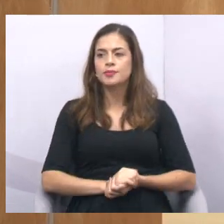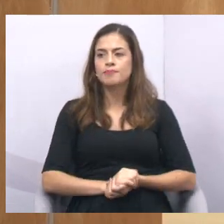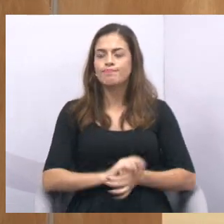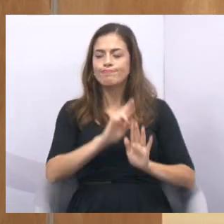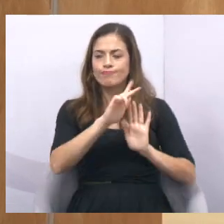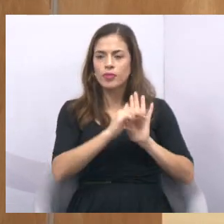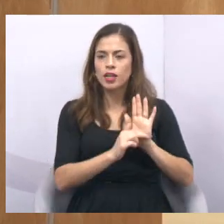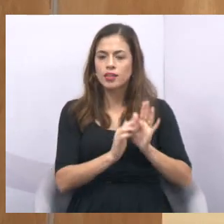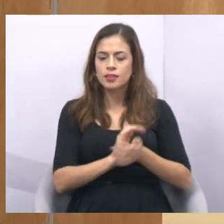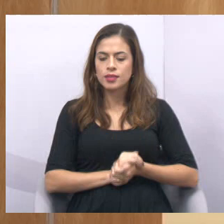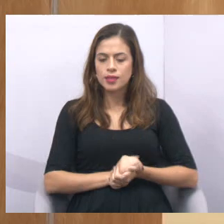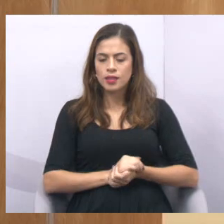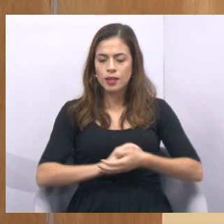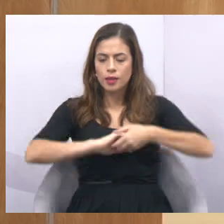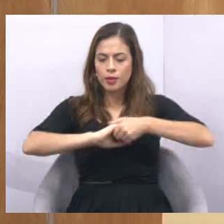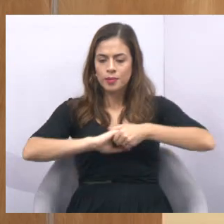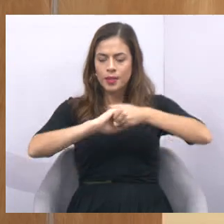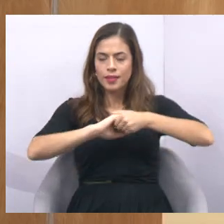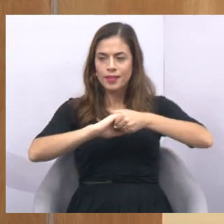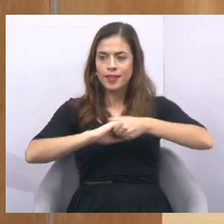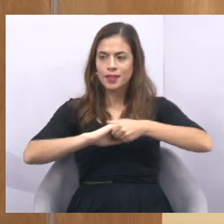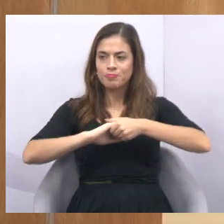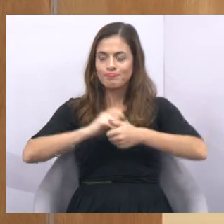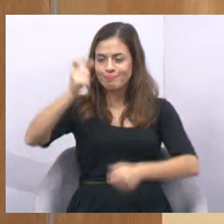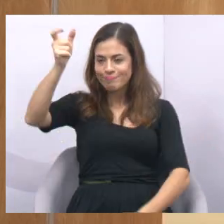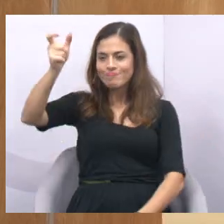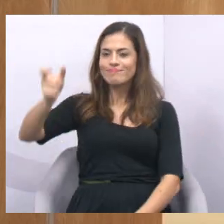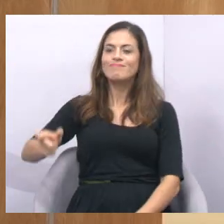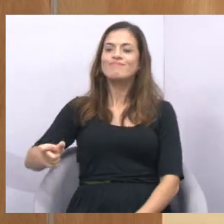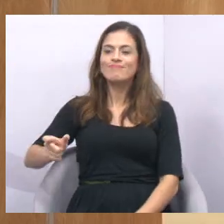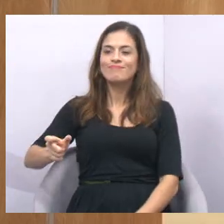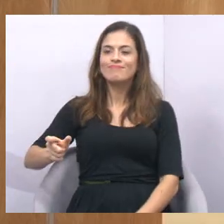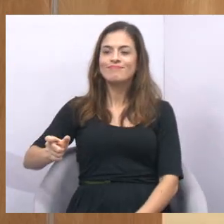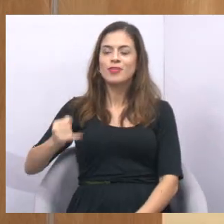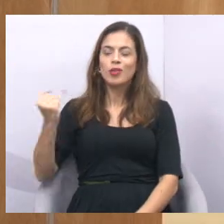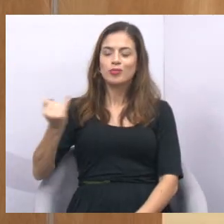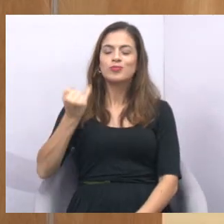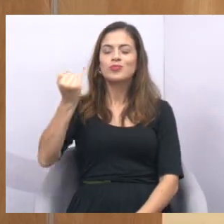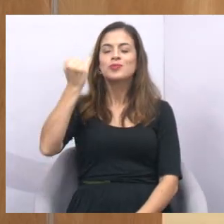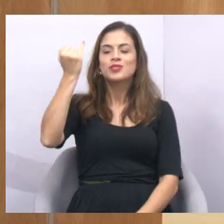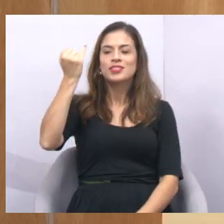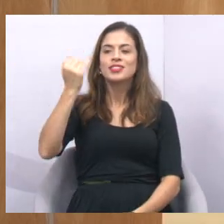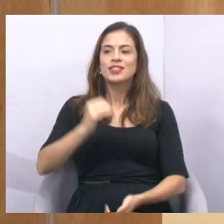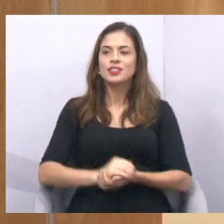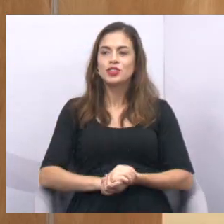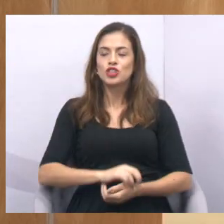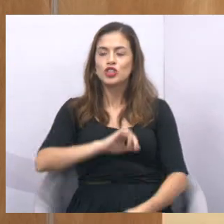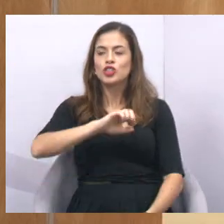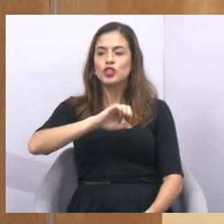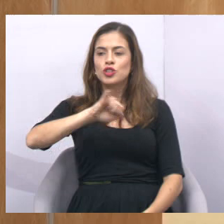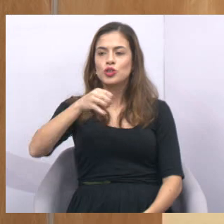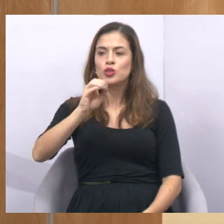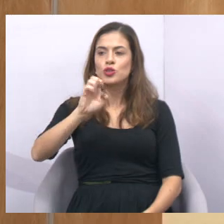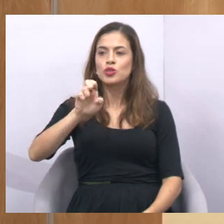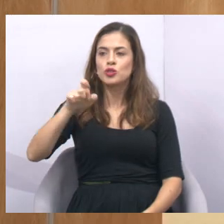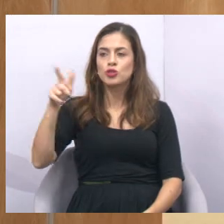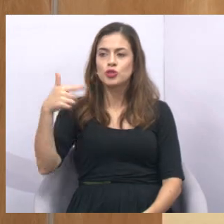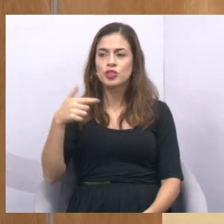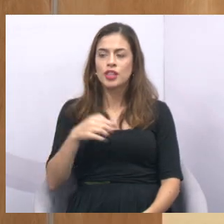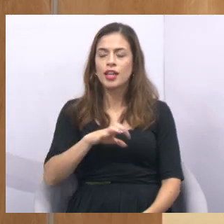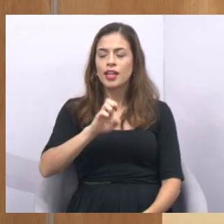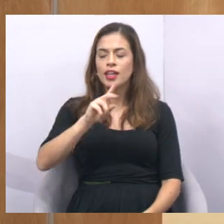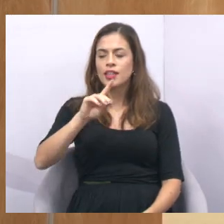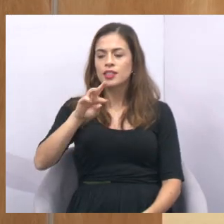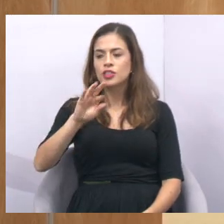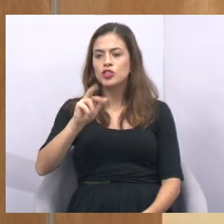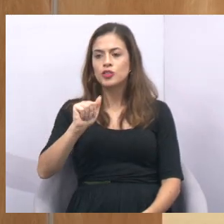a grande personalidade da noite, né? O ilustre Edivar, José Edivar Simões, um profissional